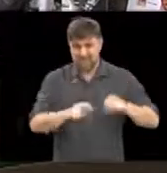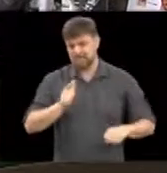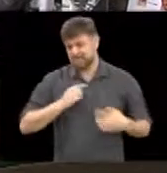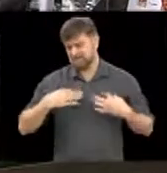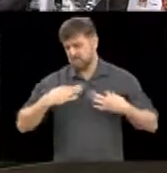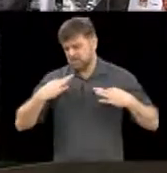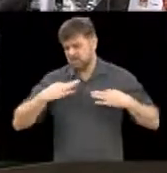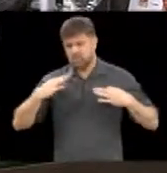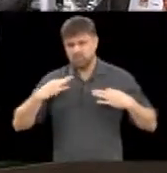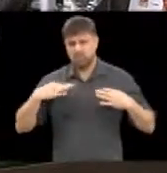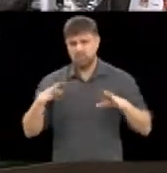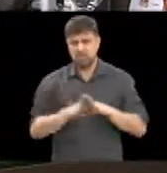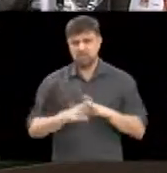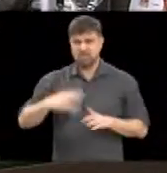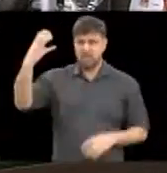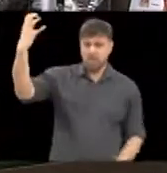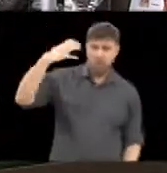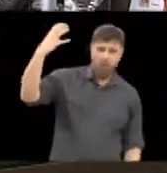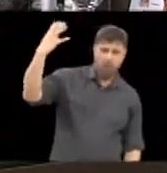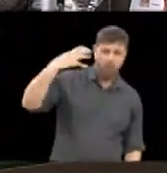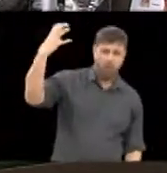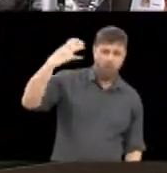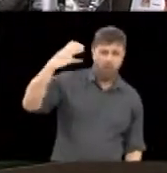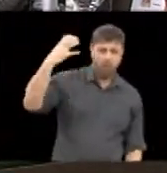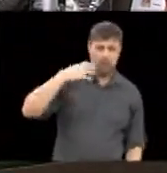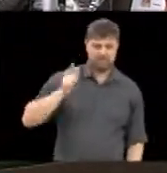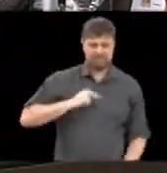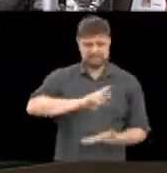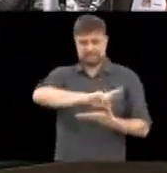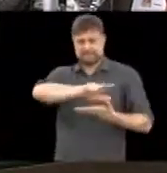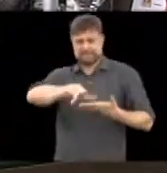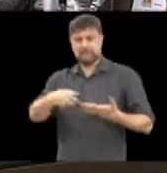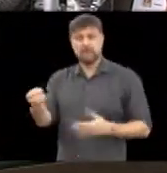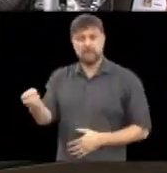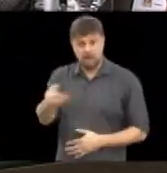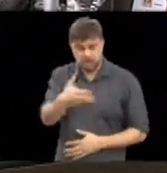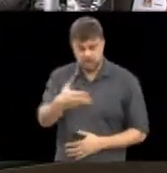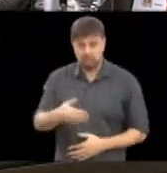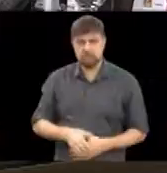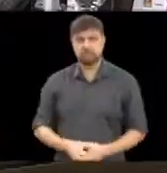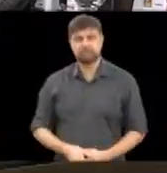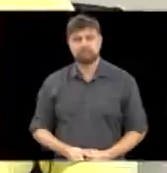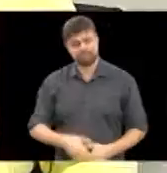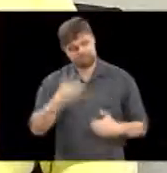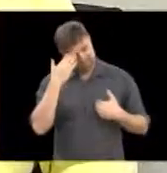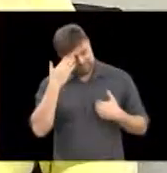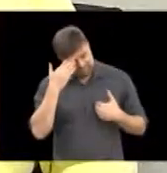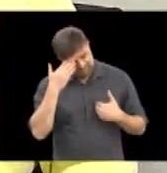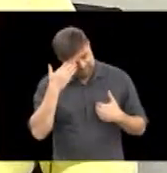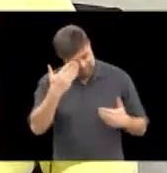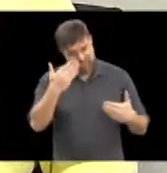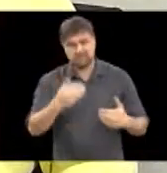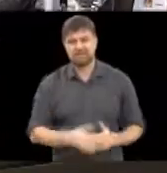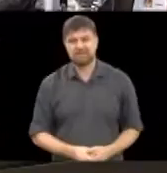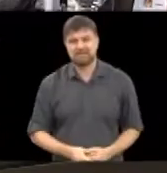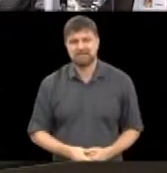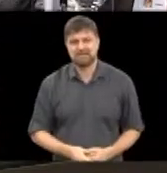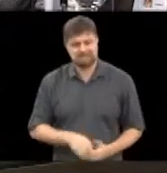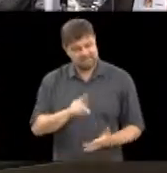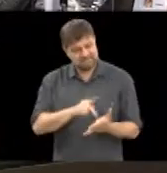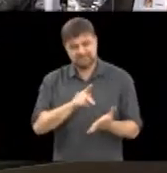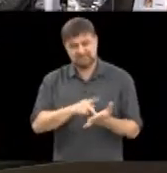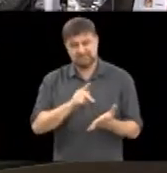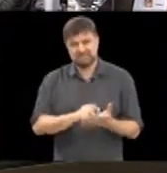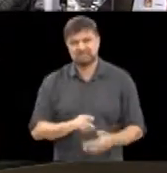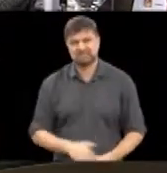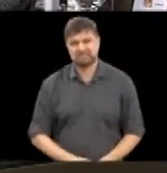com uniformes, ar-condicionado, enfim. Tanta coisa nova, né? Pois é. Muito obrigada, viu? Obrigada, muito